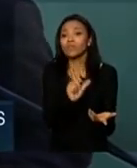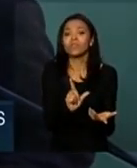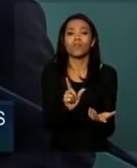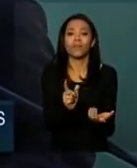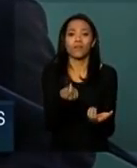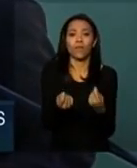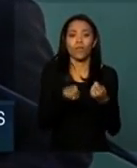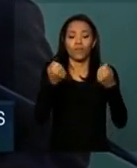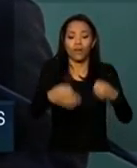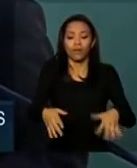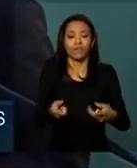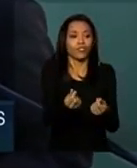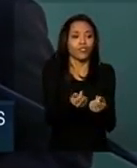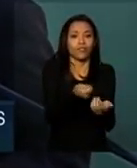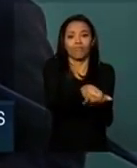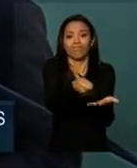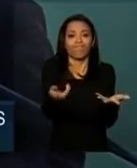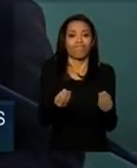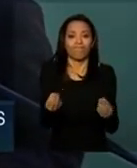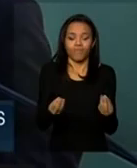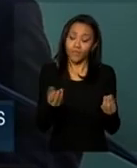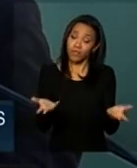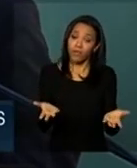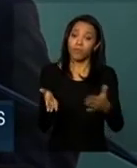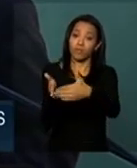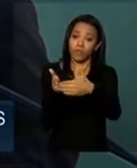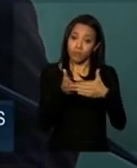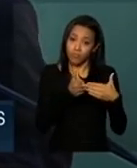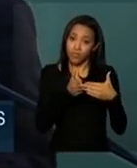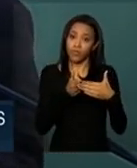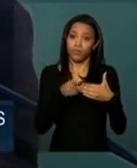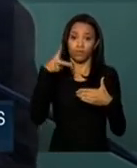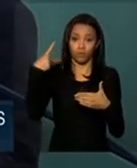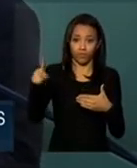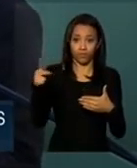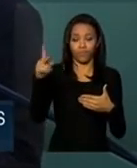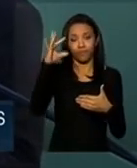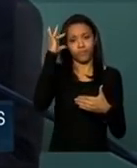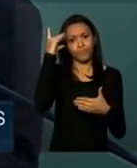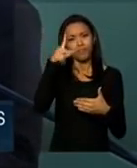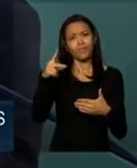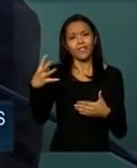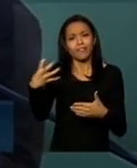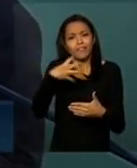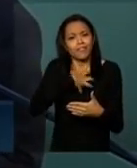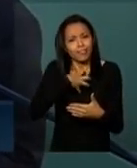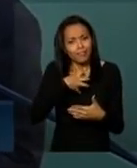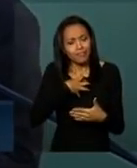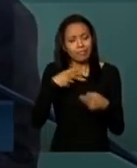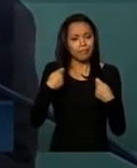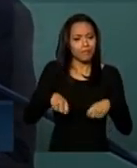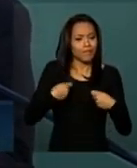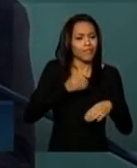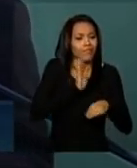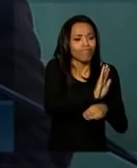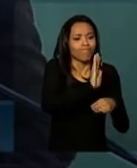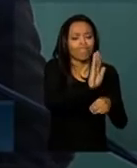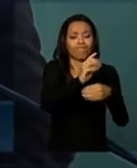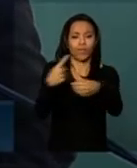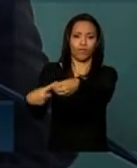despesas. Para tanto, esperamos de Vossa Excelência, que acreditamos ser sensível à causa municipalista,